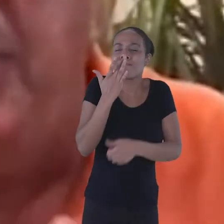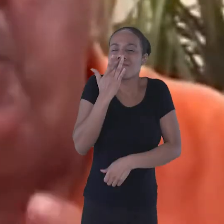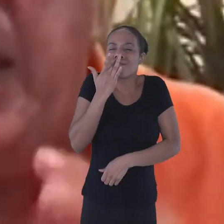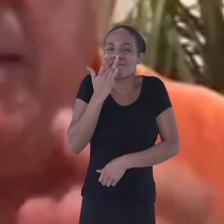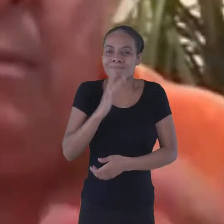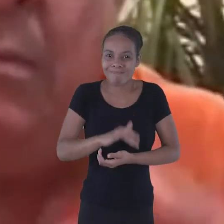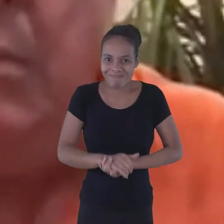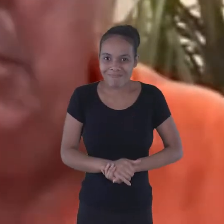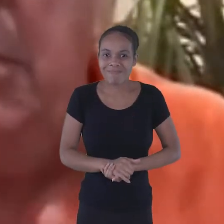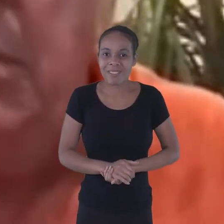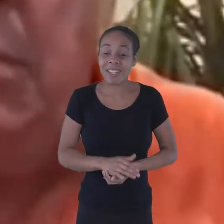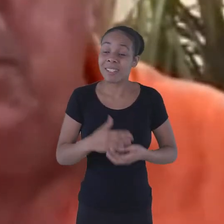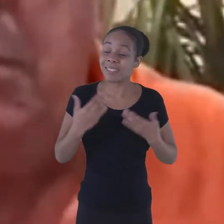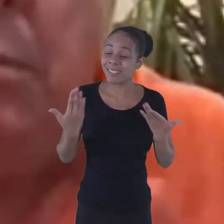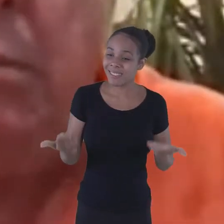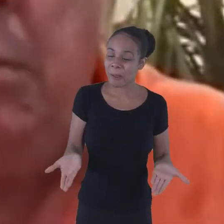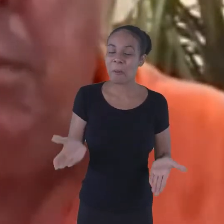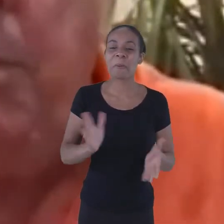amargurado pela